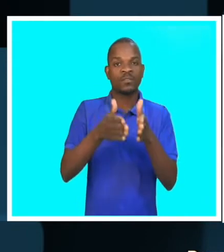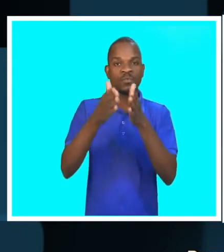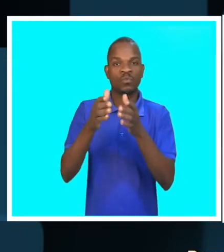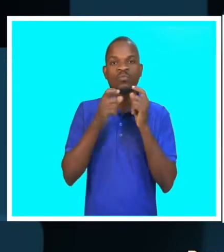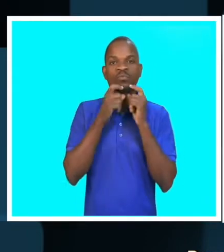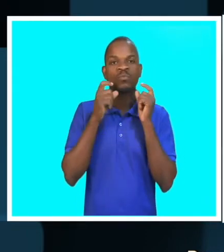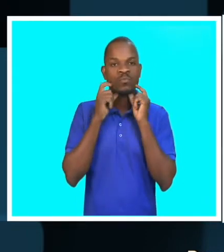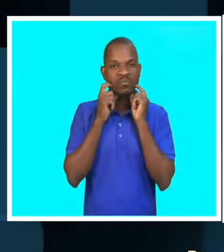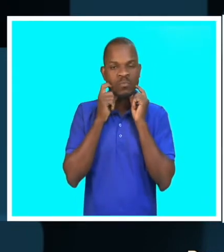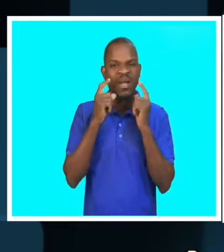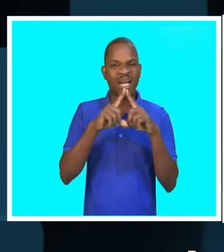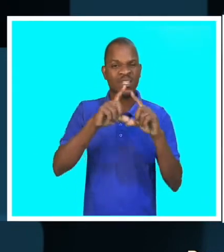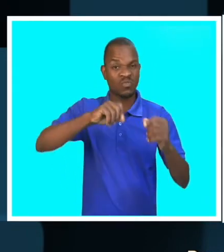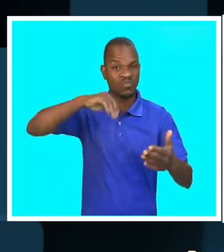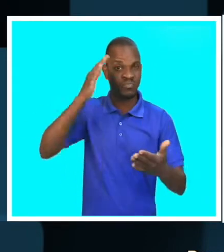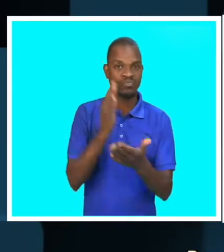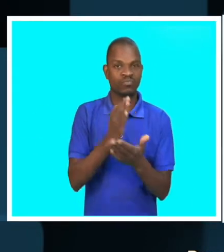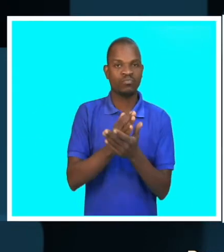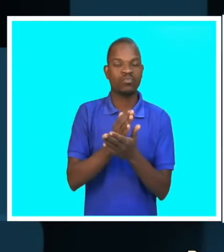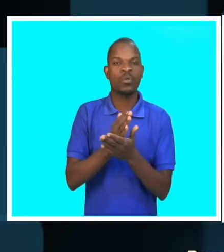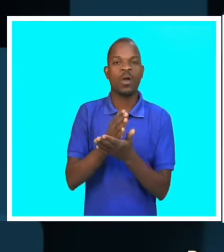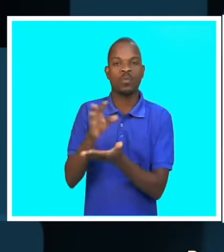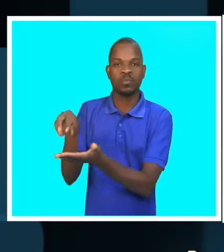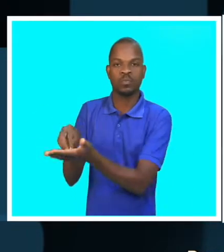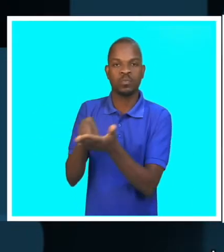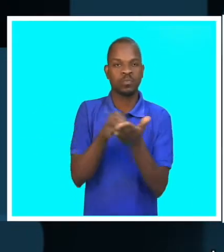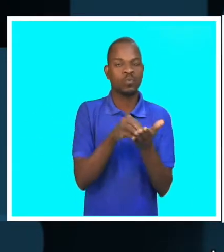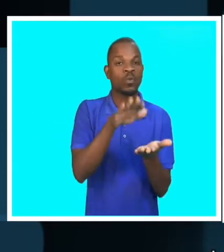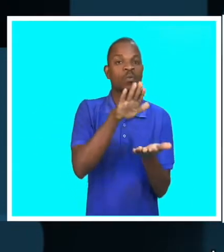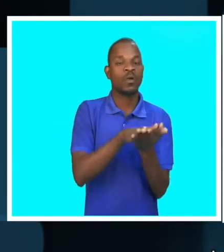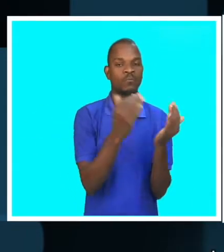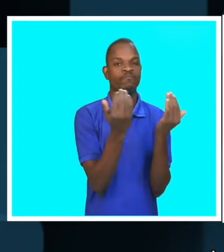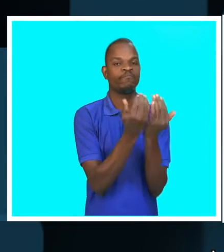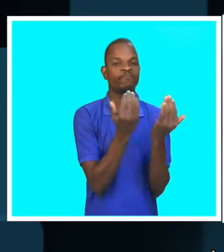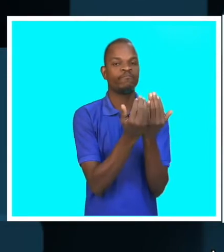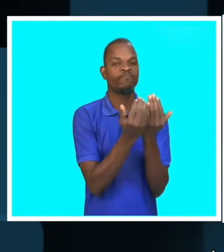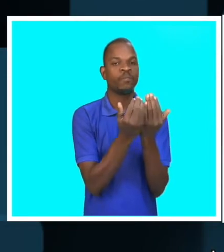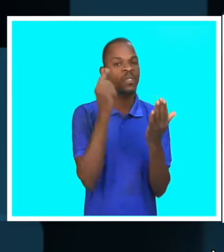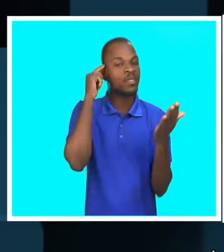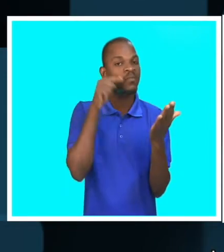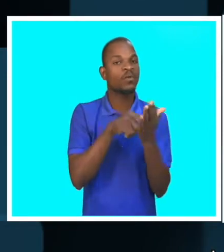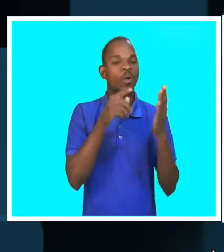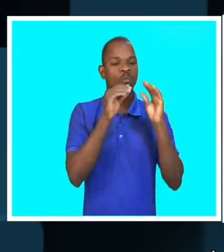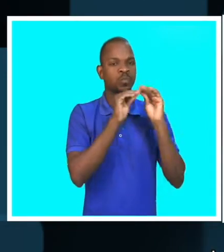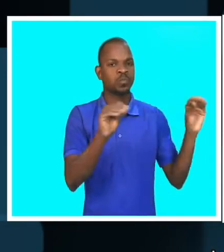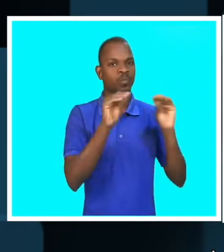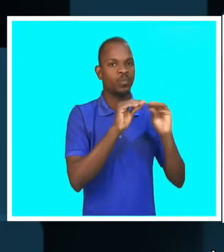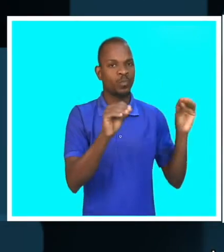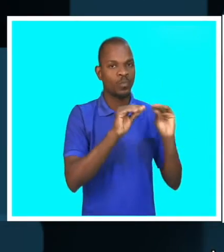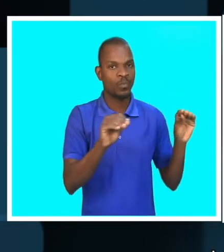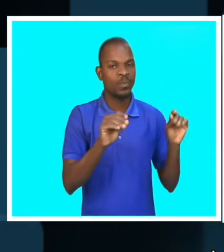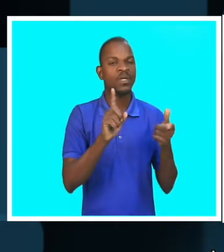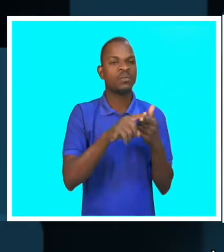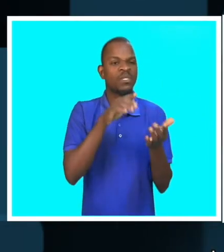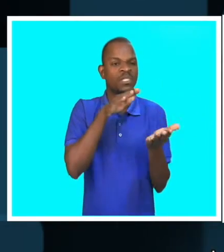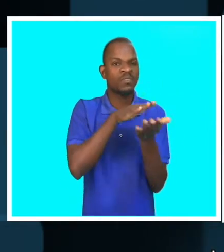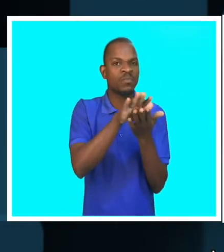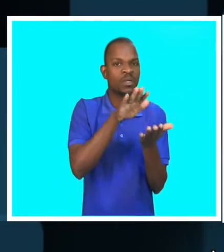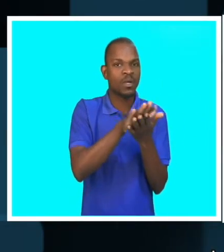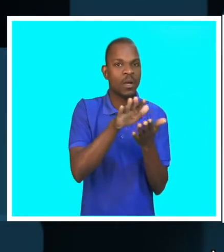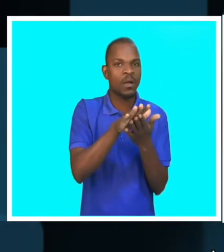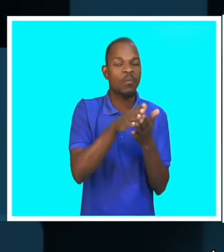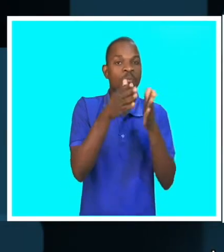que é a vida do povo moçambicano, aquilo que é a nossa realidade, levamos ao palco numa forma de querer educar, de